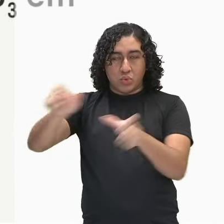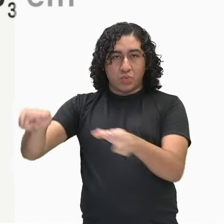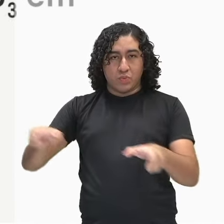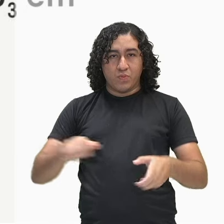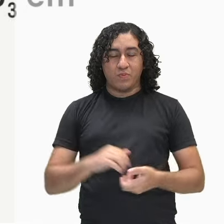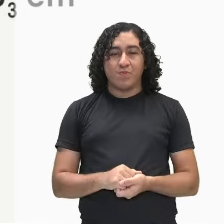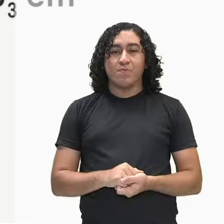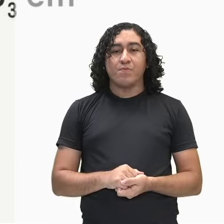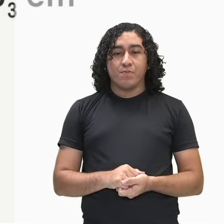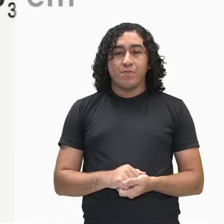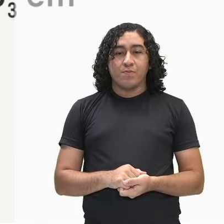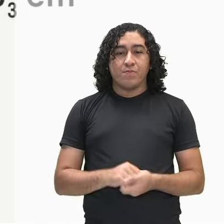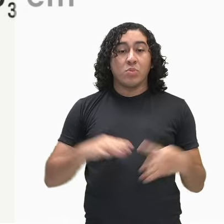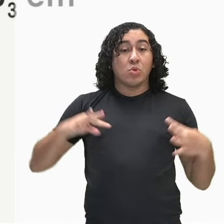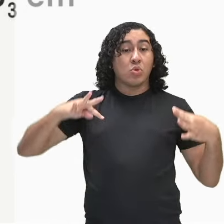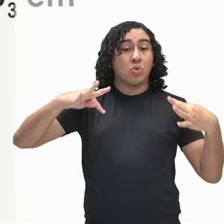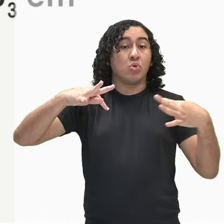E todos foram